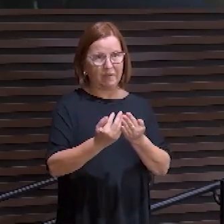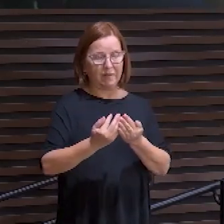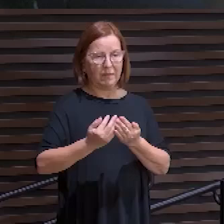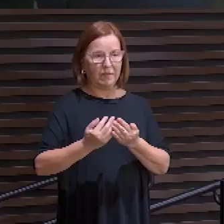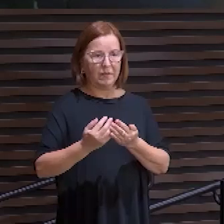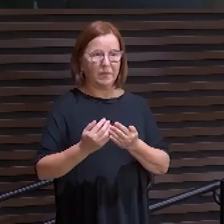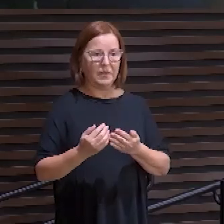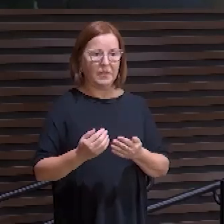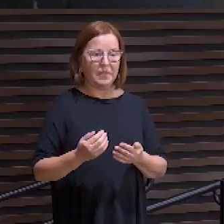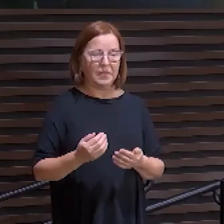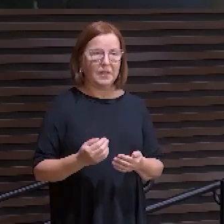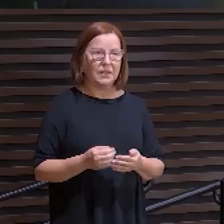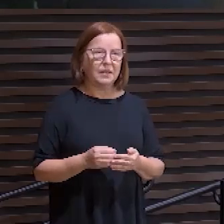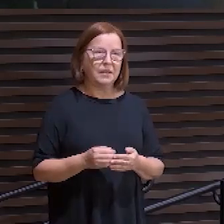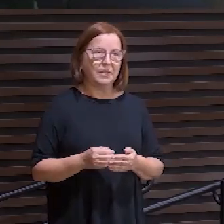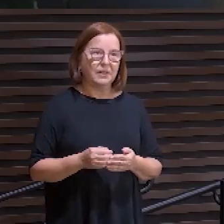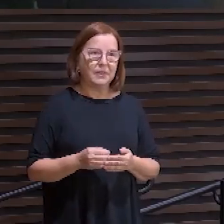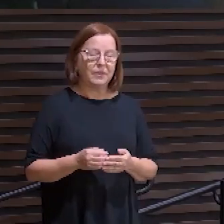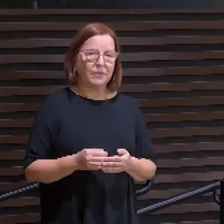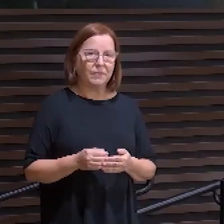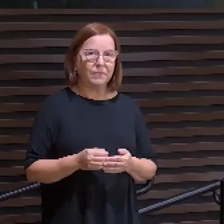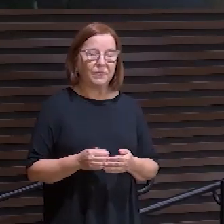desmorona.